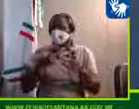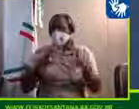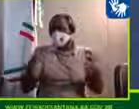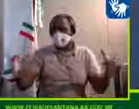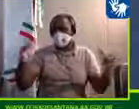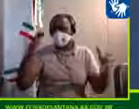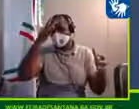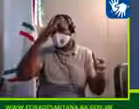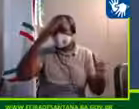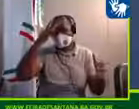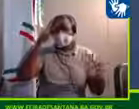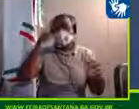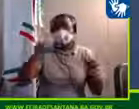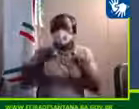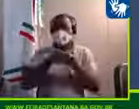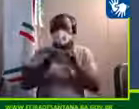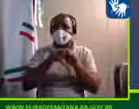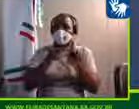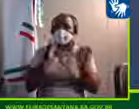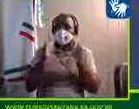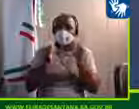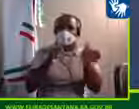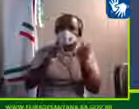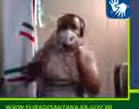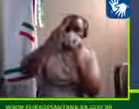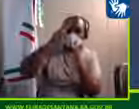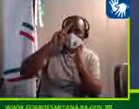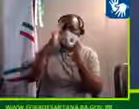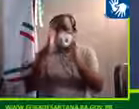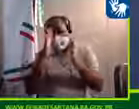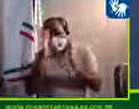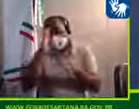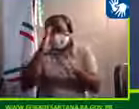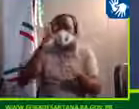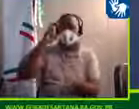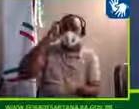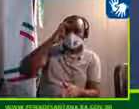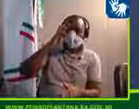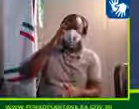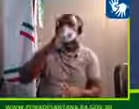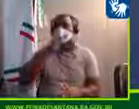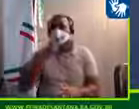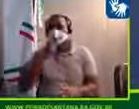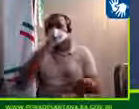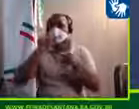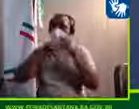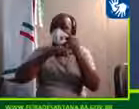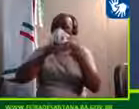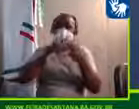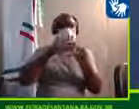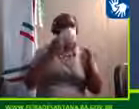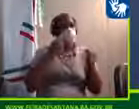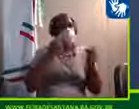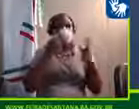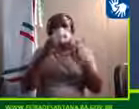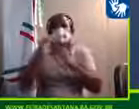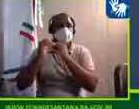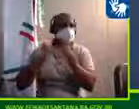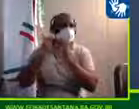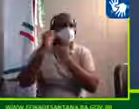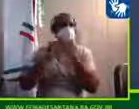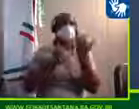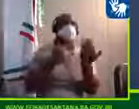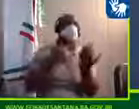autorizados a funcionamento em dias alternados a partir de amanhã, pelos vários setores. Nós estamos avançando também nessa